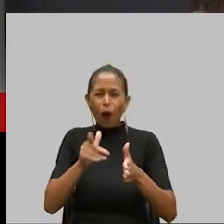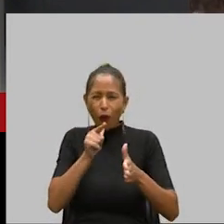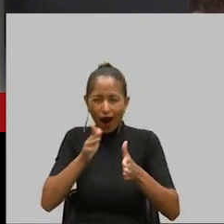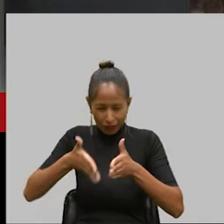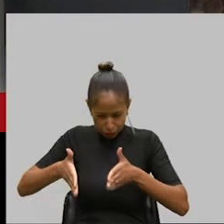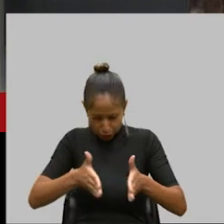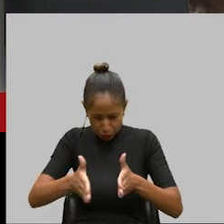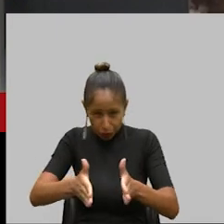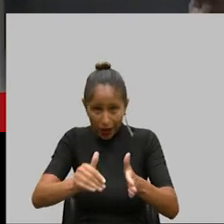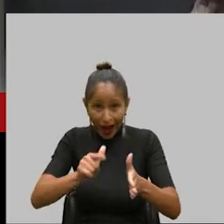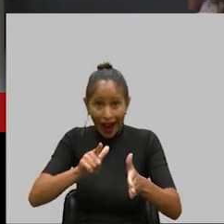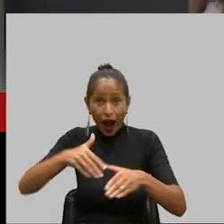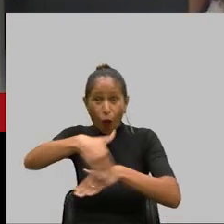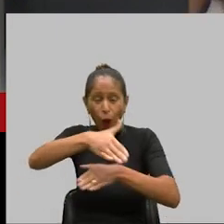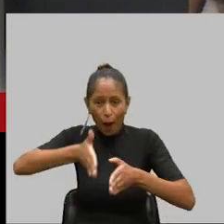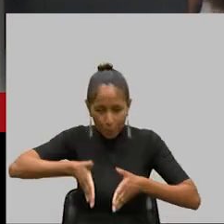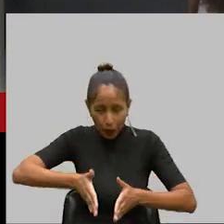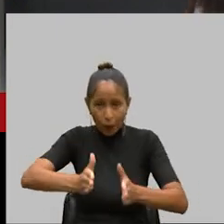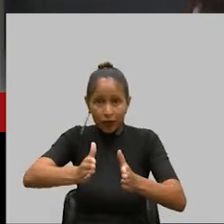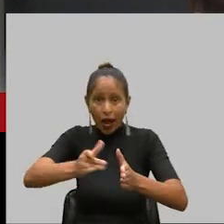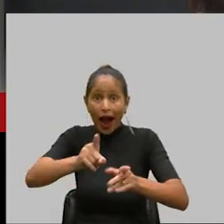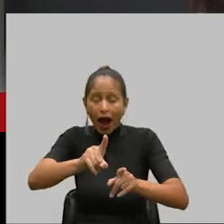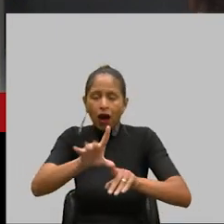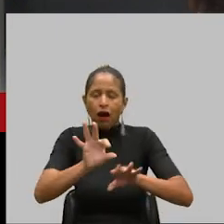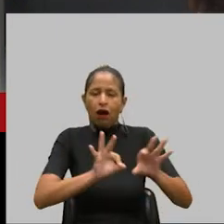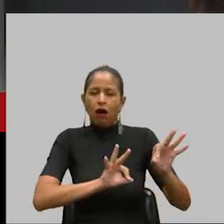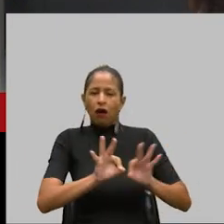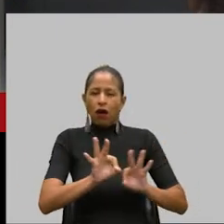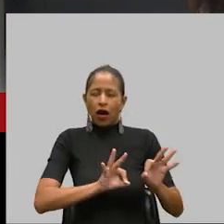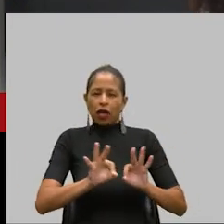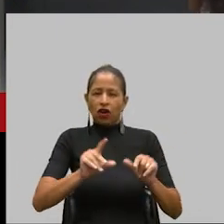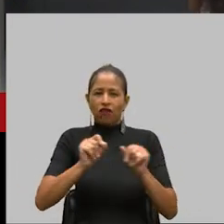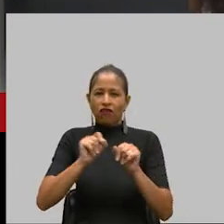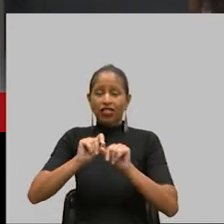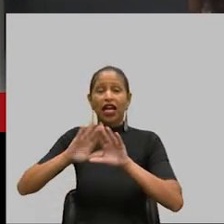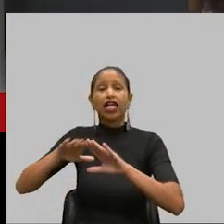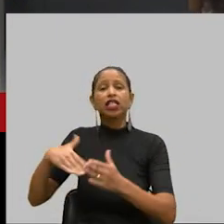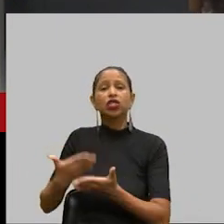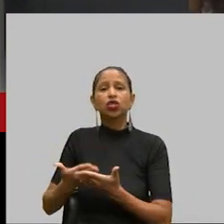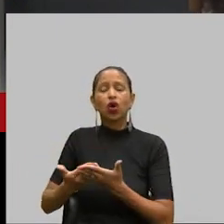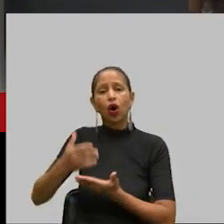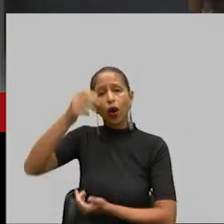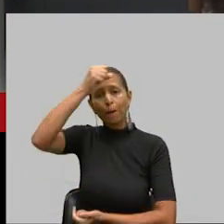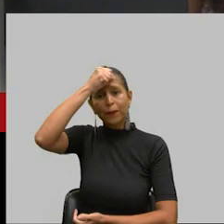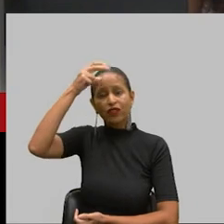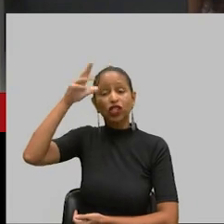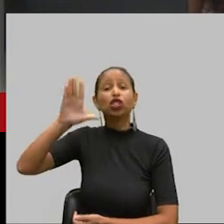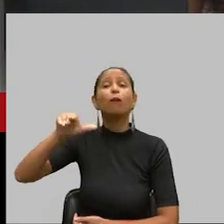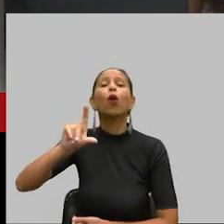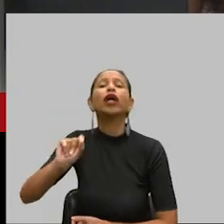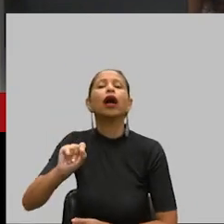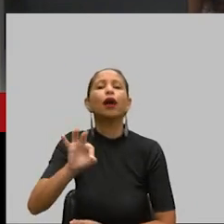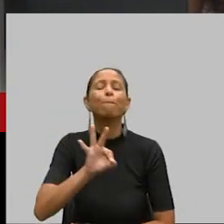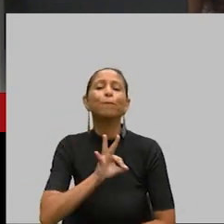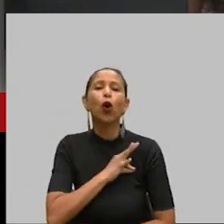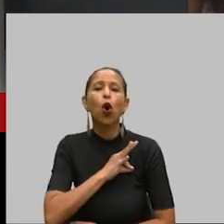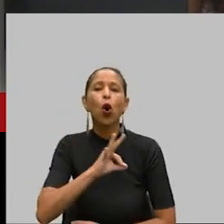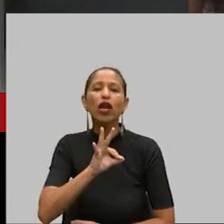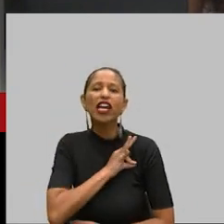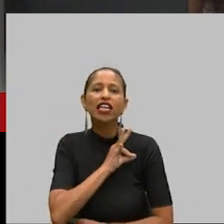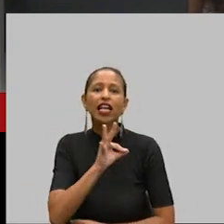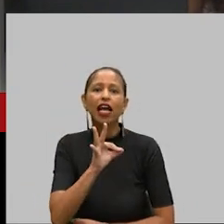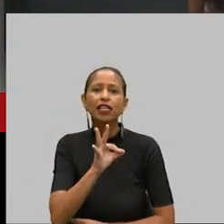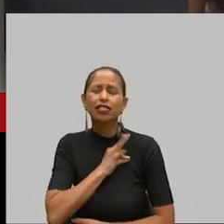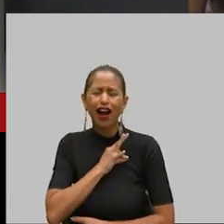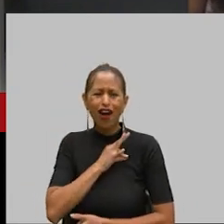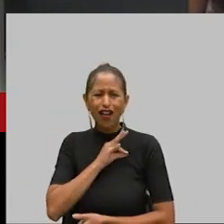escola mas quando o povo se organizou e foi lá fazer a escola Prefeito chamou a polícia nem